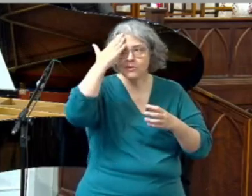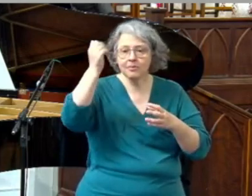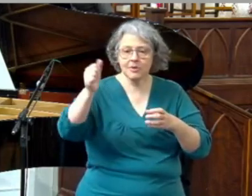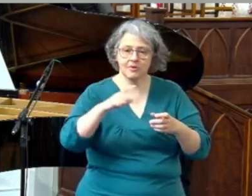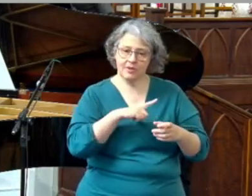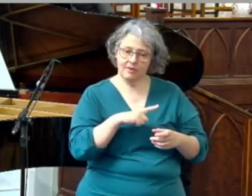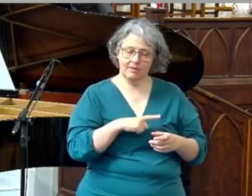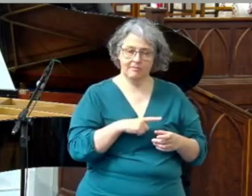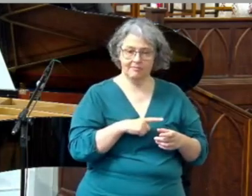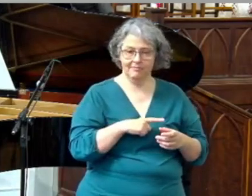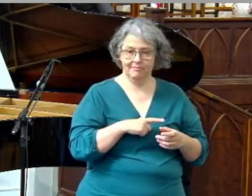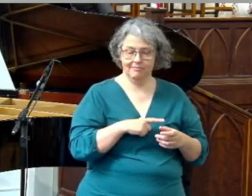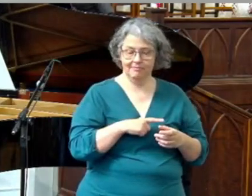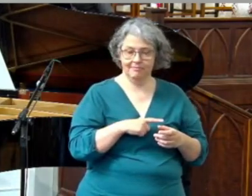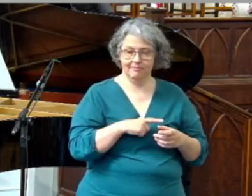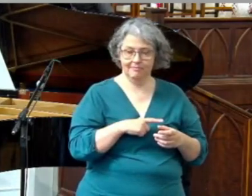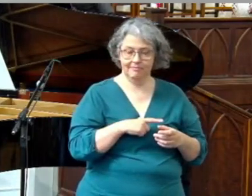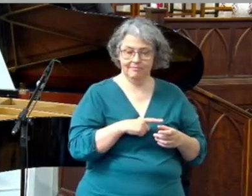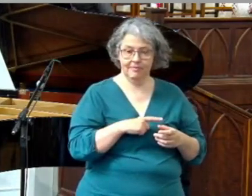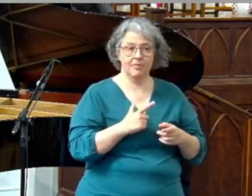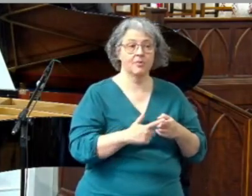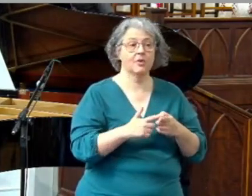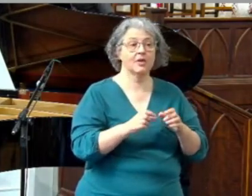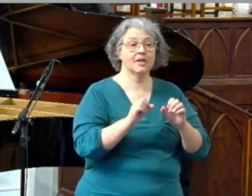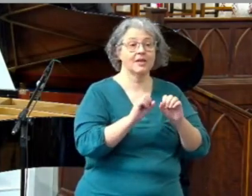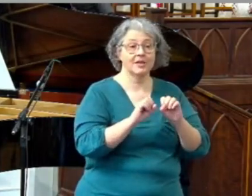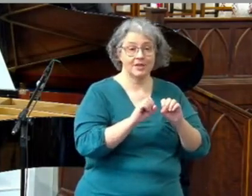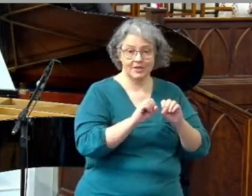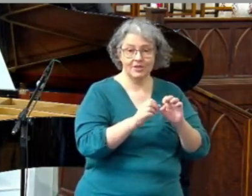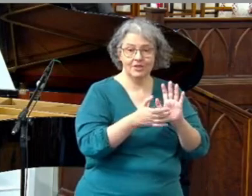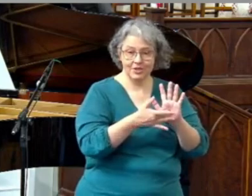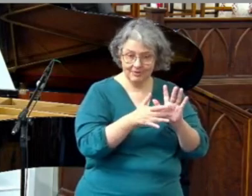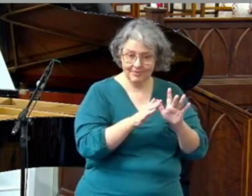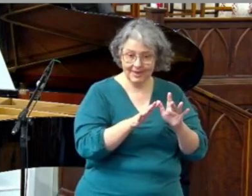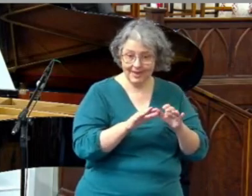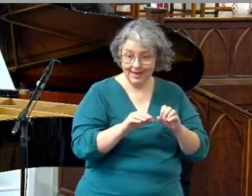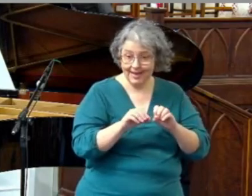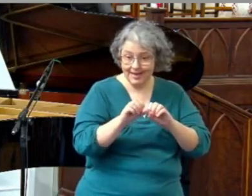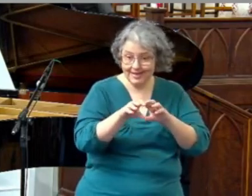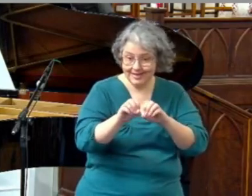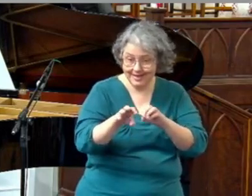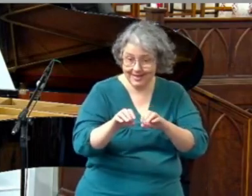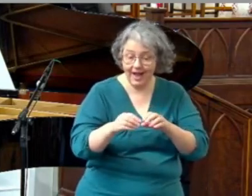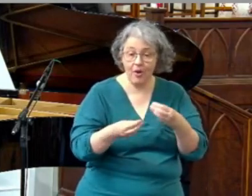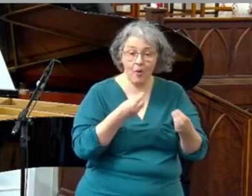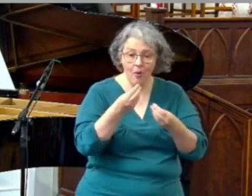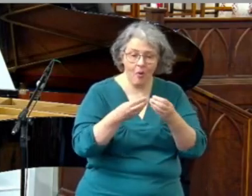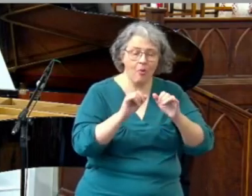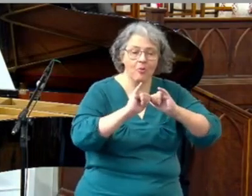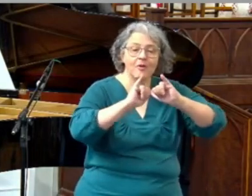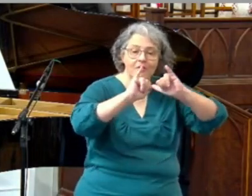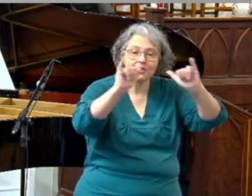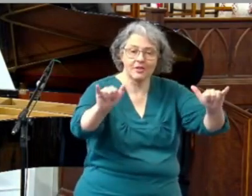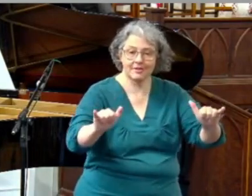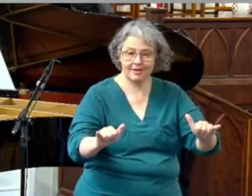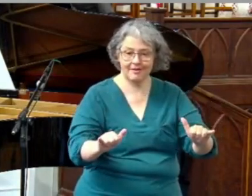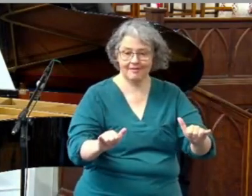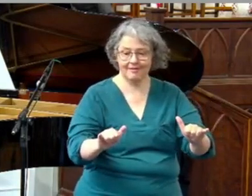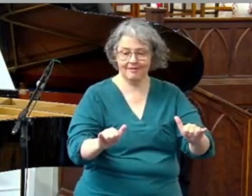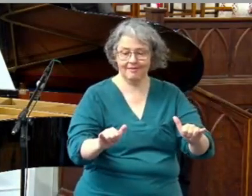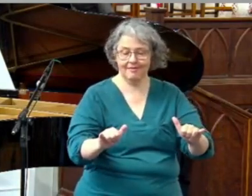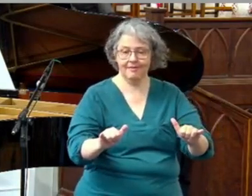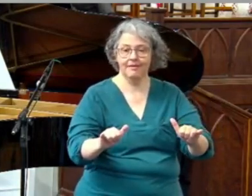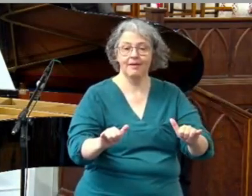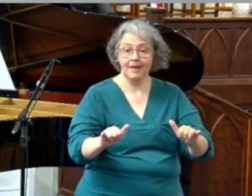Porque esse ensino de Jesus são para os discípulos de Jesus. Se somos discípulos de Jesus,